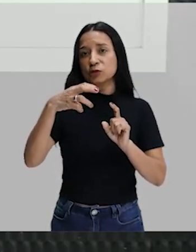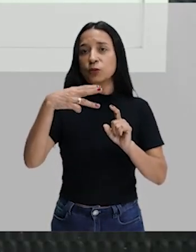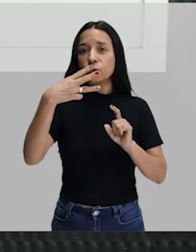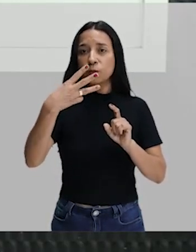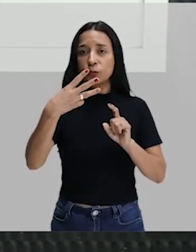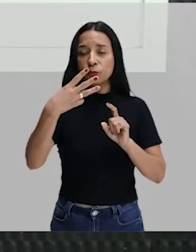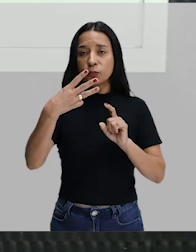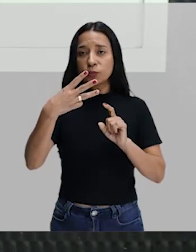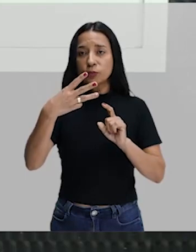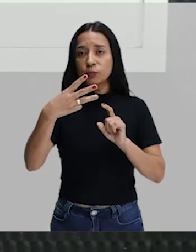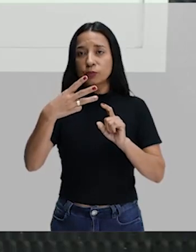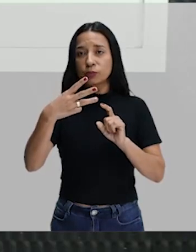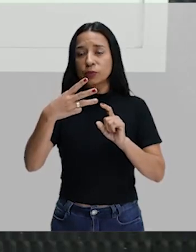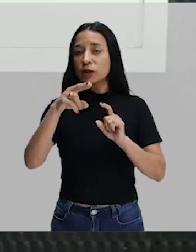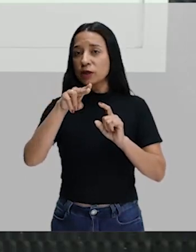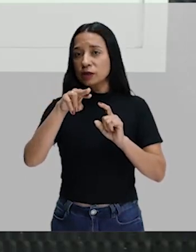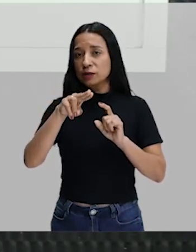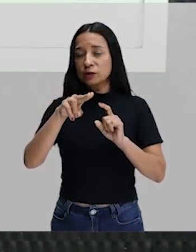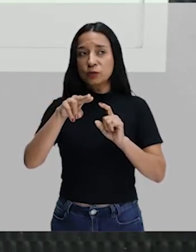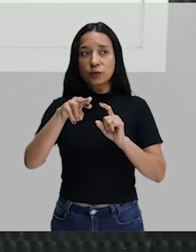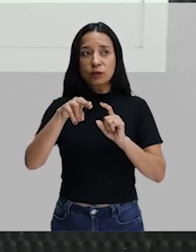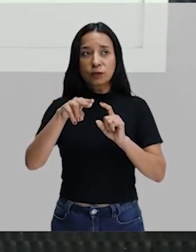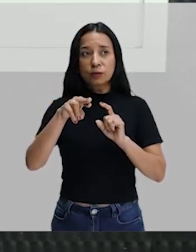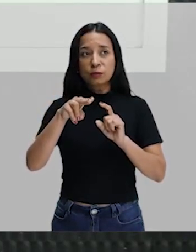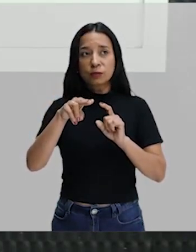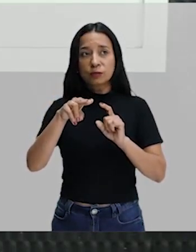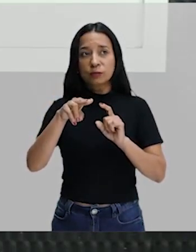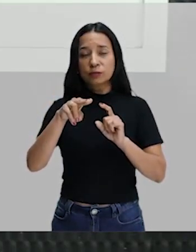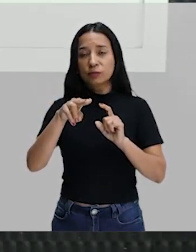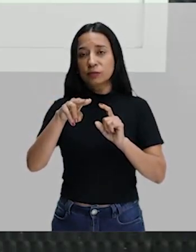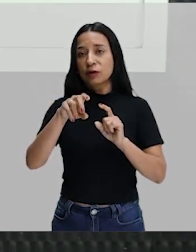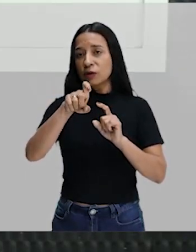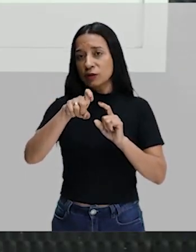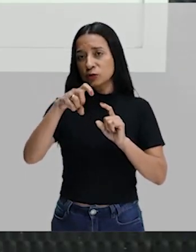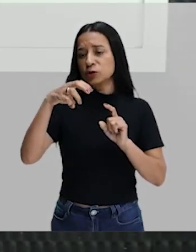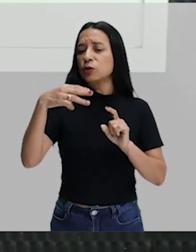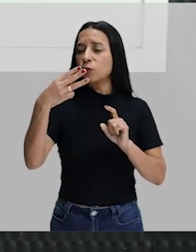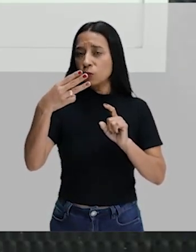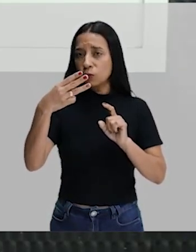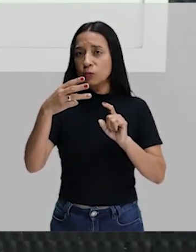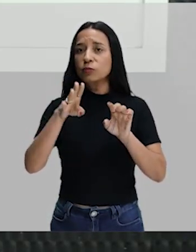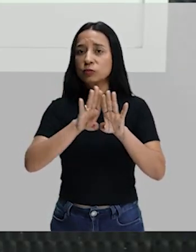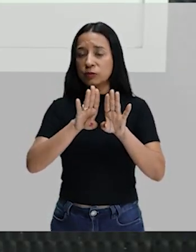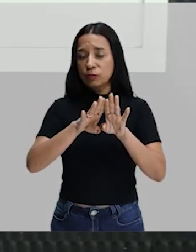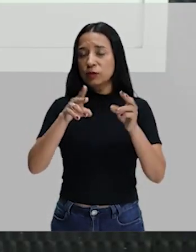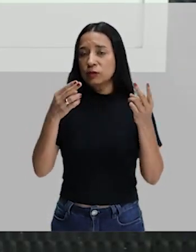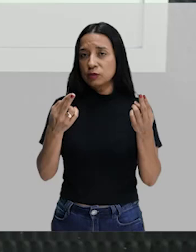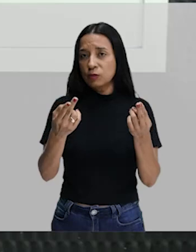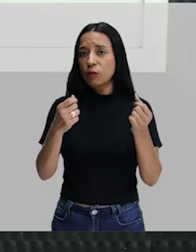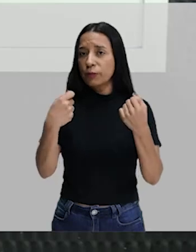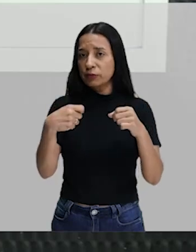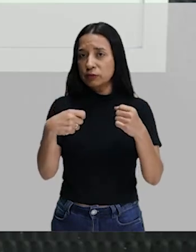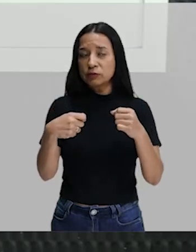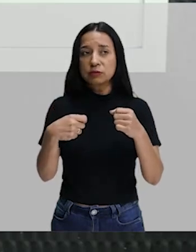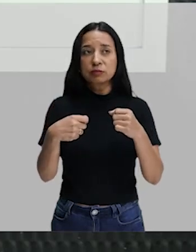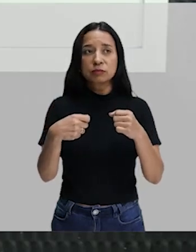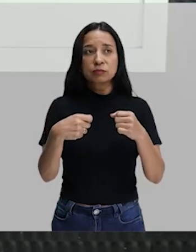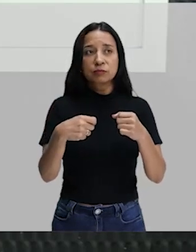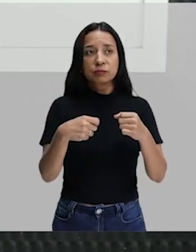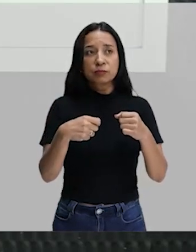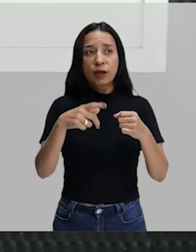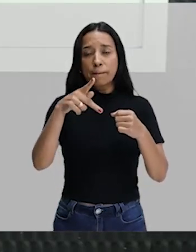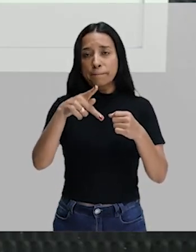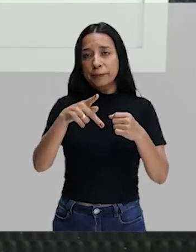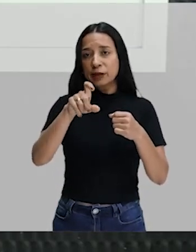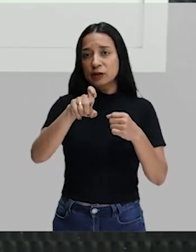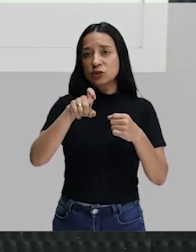cubo, ele tem que ser igual a esse coeficiente aqui também do x ao cubo. Então, se esse polinômio px ele